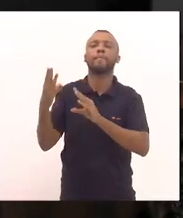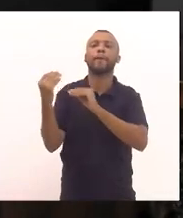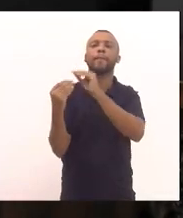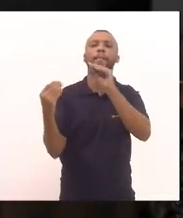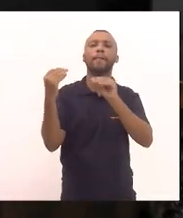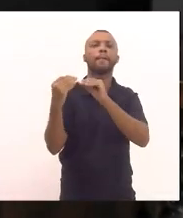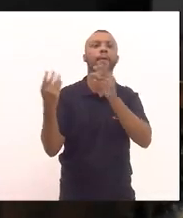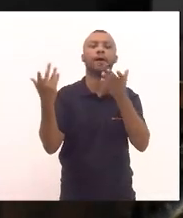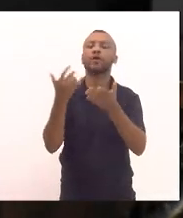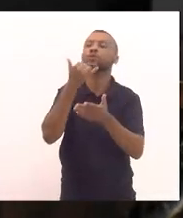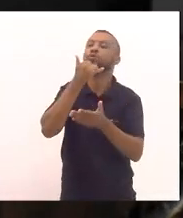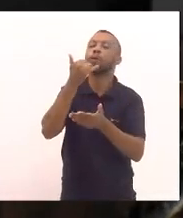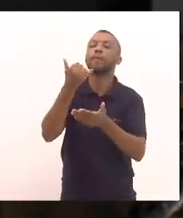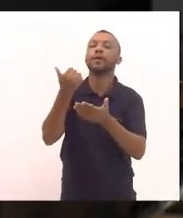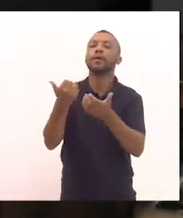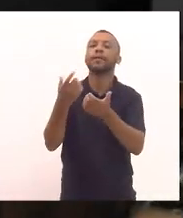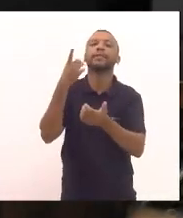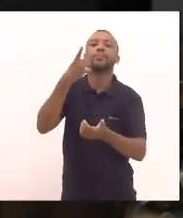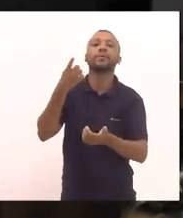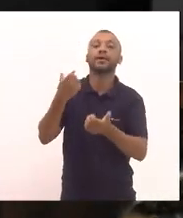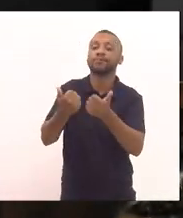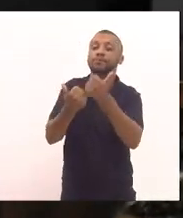Deputado subtenente, está aberto o seu som.